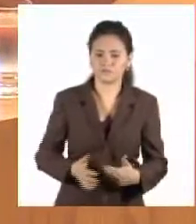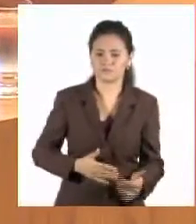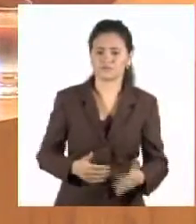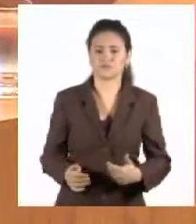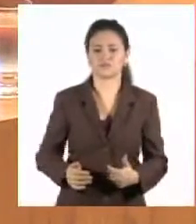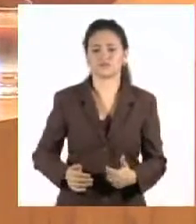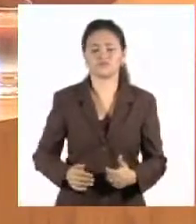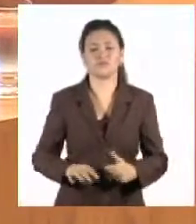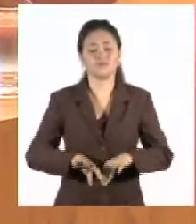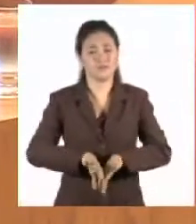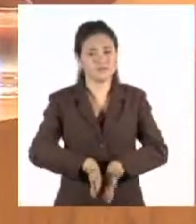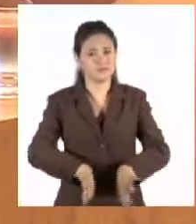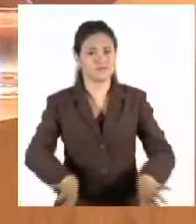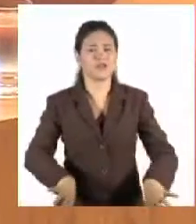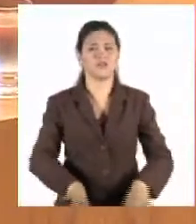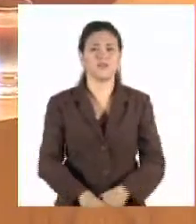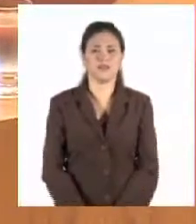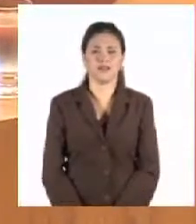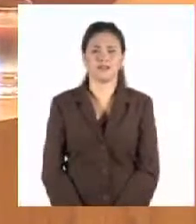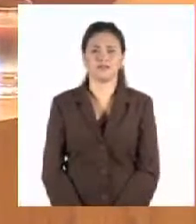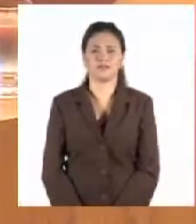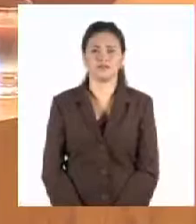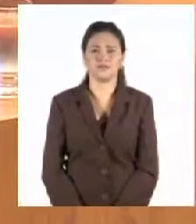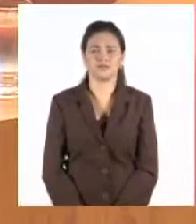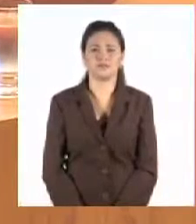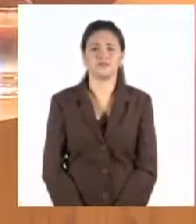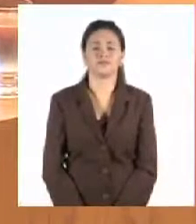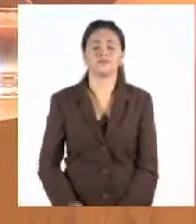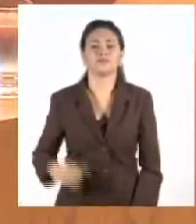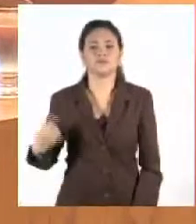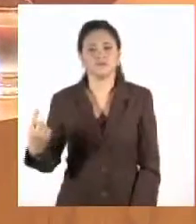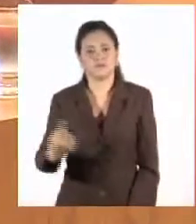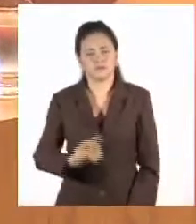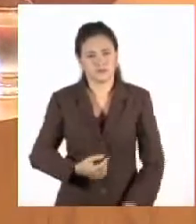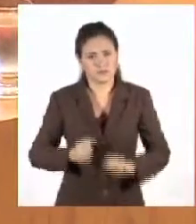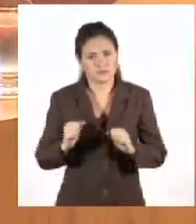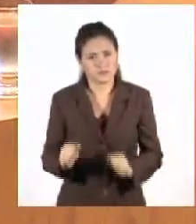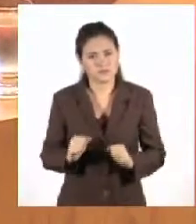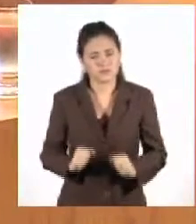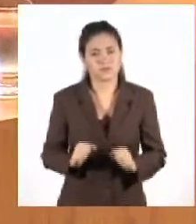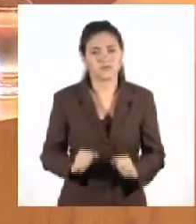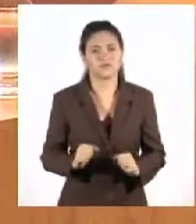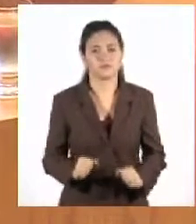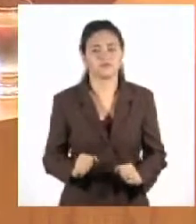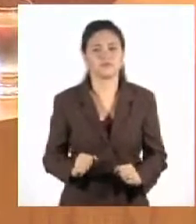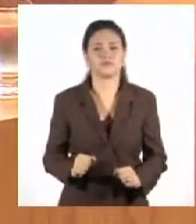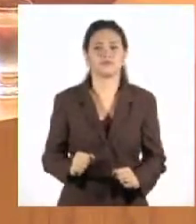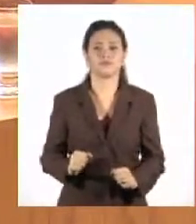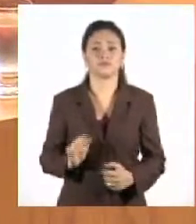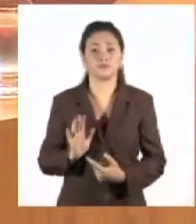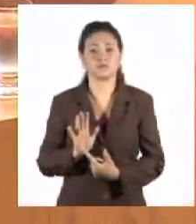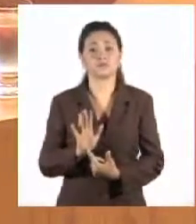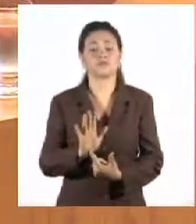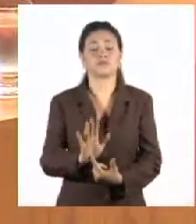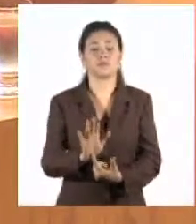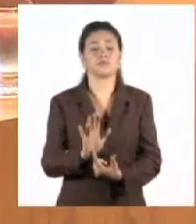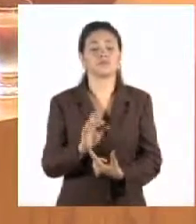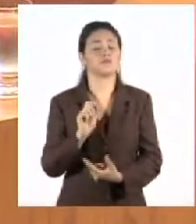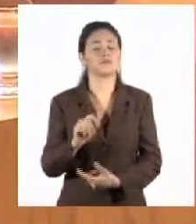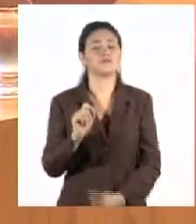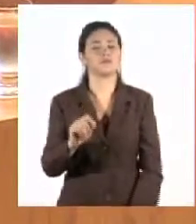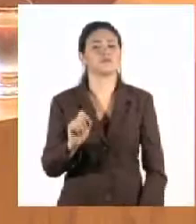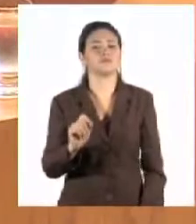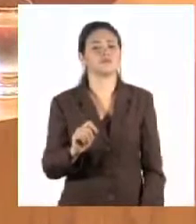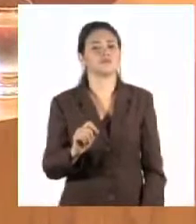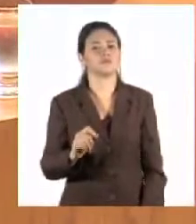fração, mas que, acima de tudo, nós possamos pontuar que a necessidade é definir